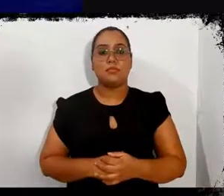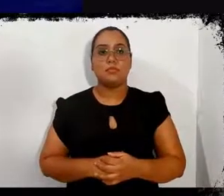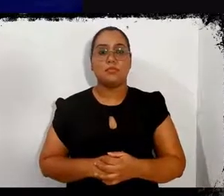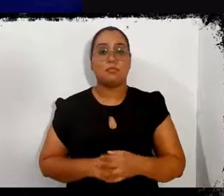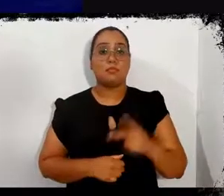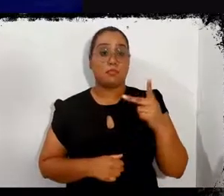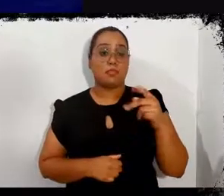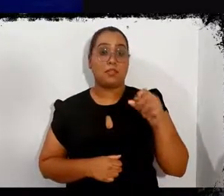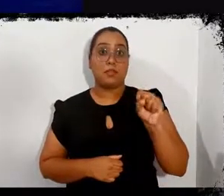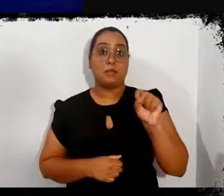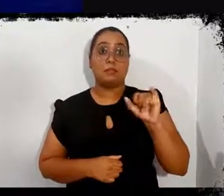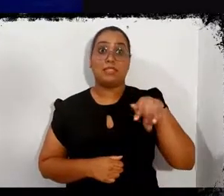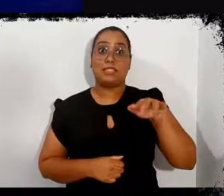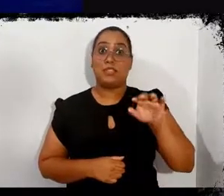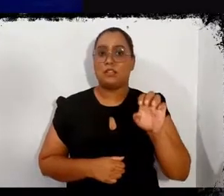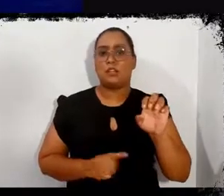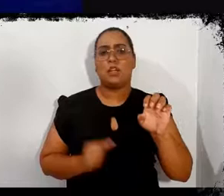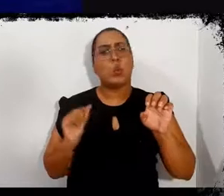emerge solitária.